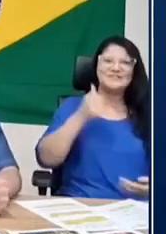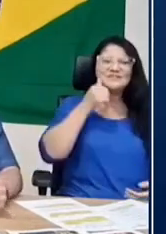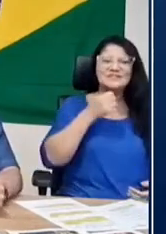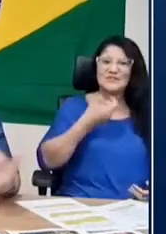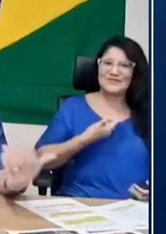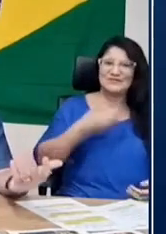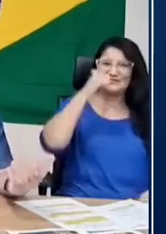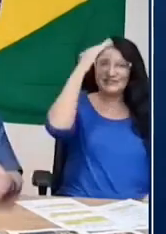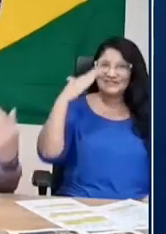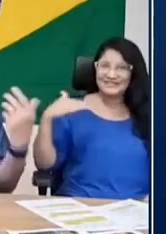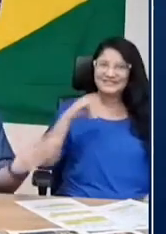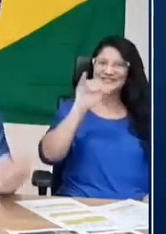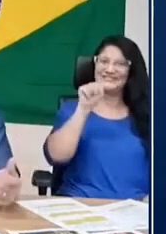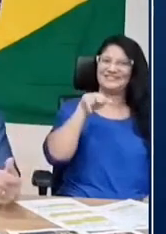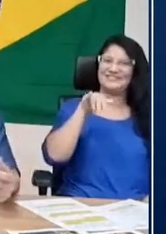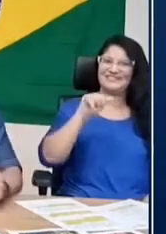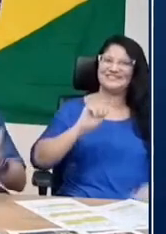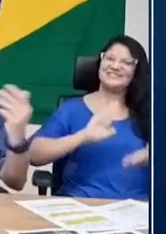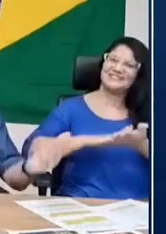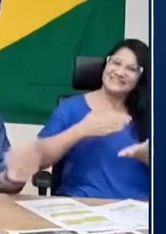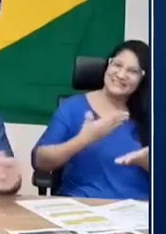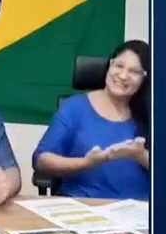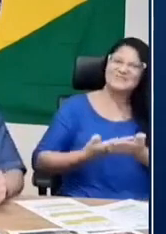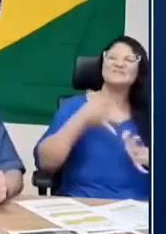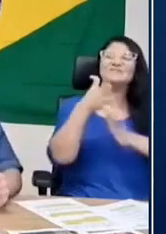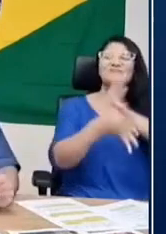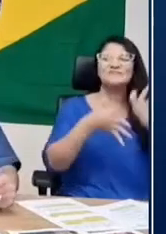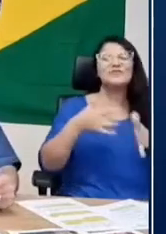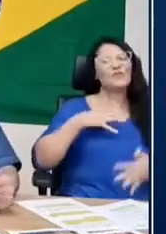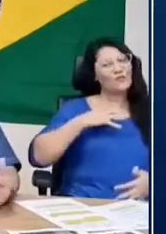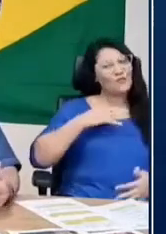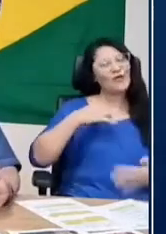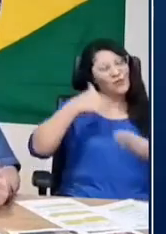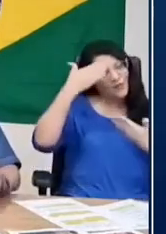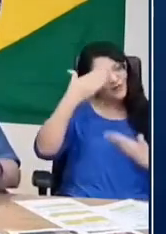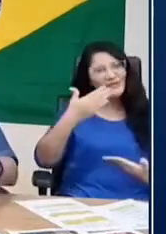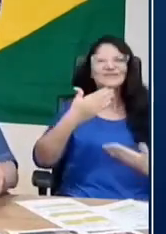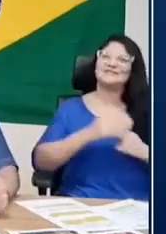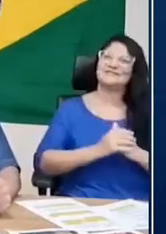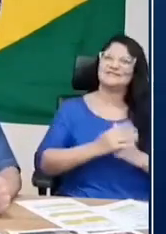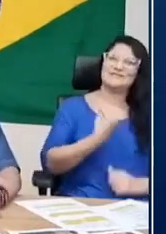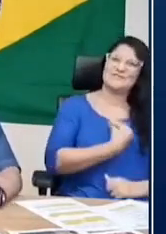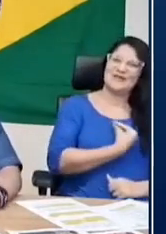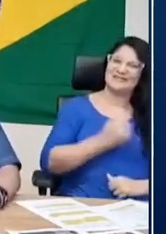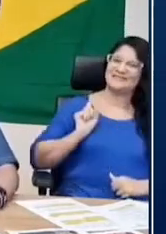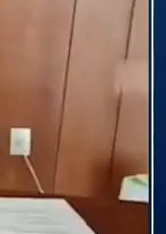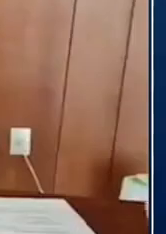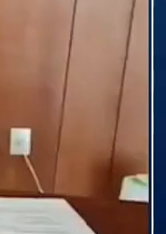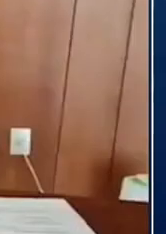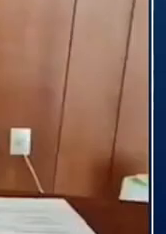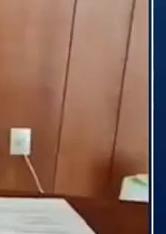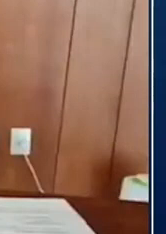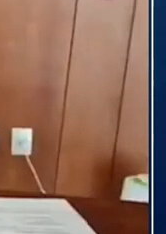o que ele está dilatando e a gente tem menos três núcleos de investigação que dizem respeito aos atos